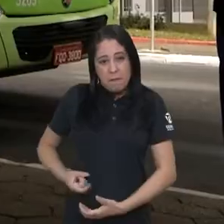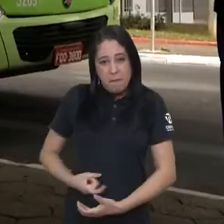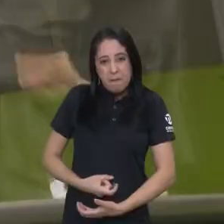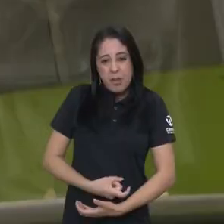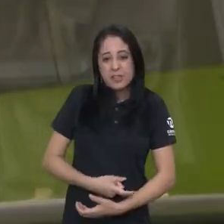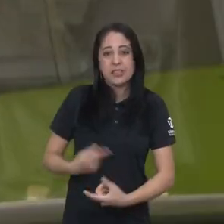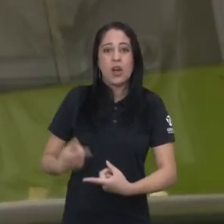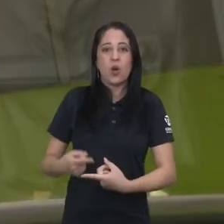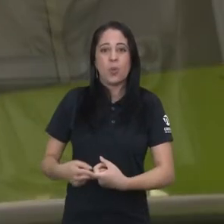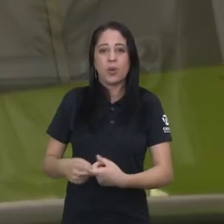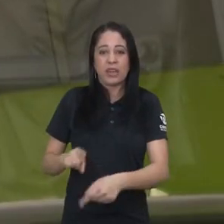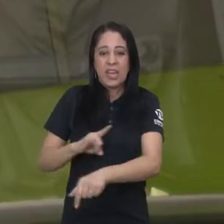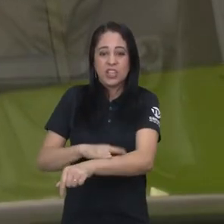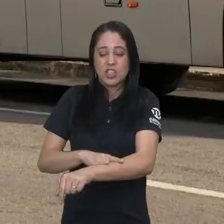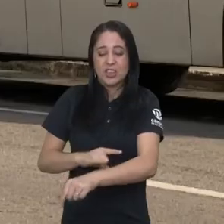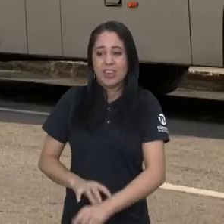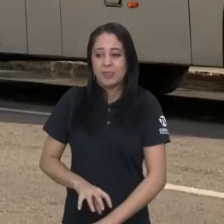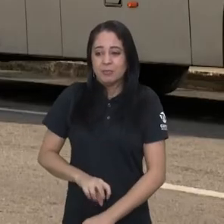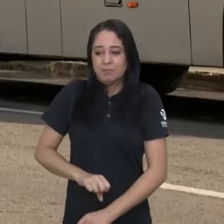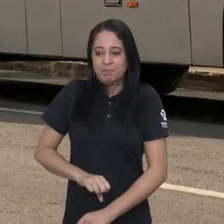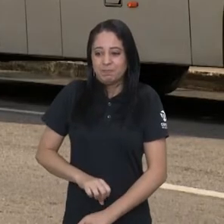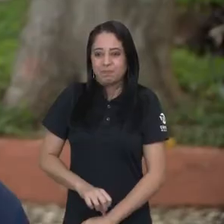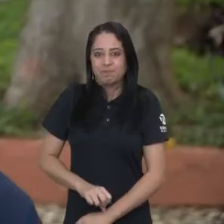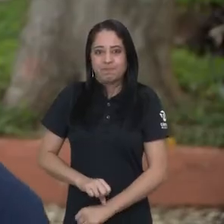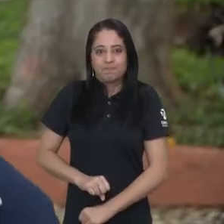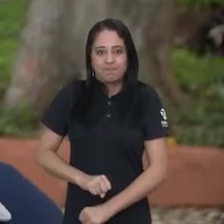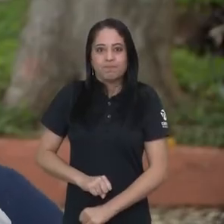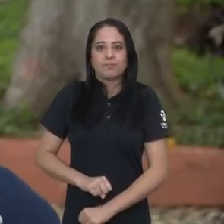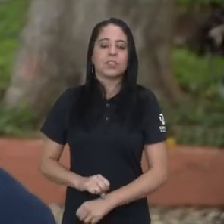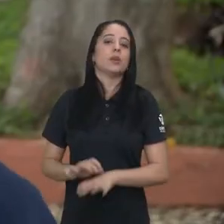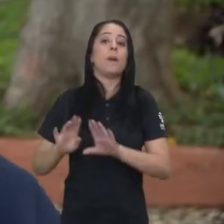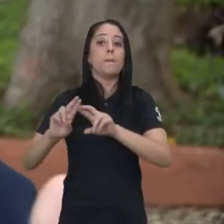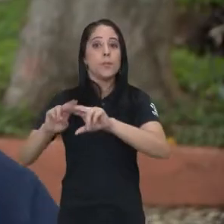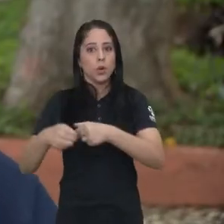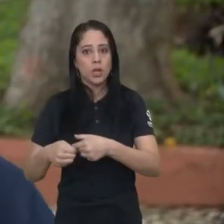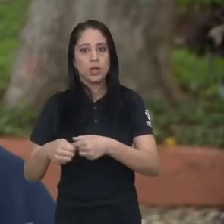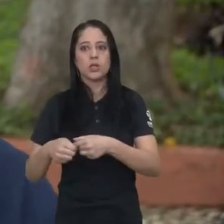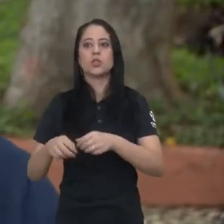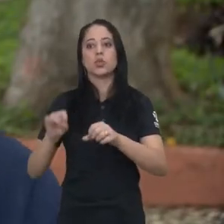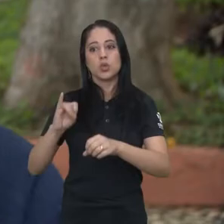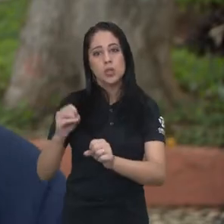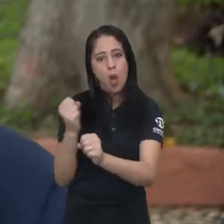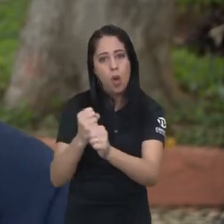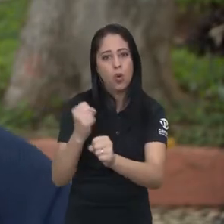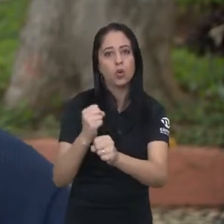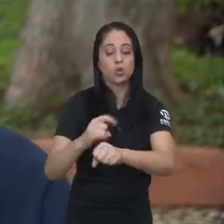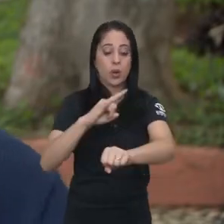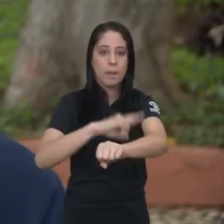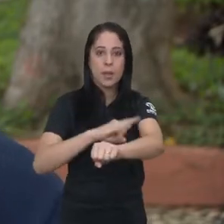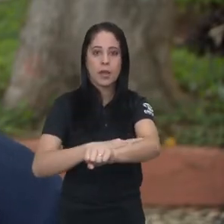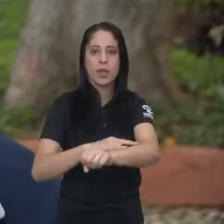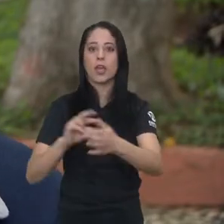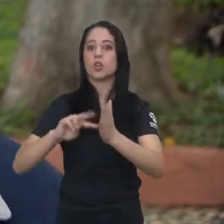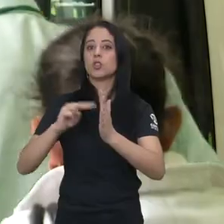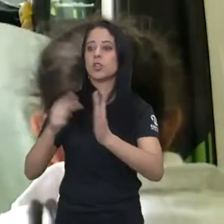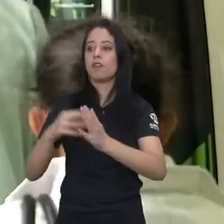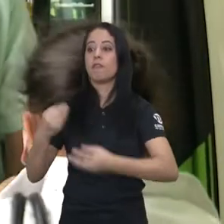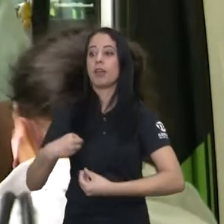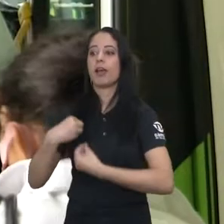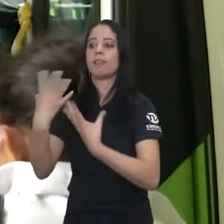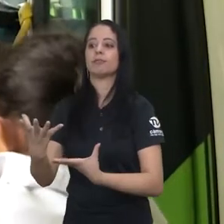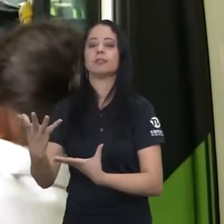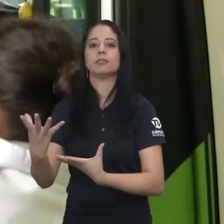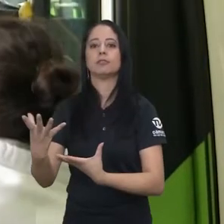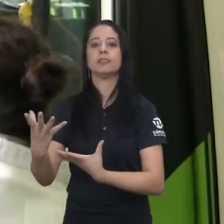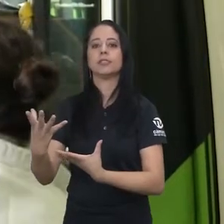segurar por horas essa necessidade dessa forma a vereadora Juliana aponta que ofereceram os banheiros a categoria